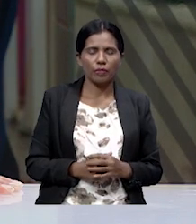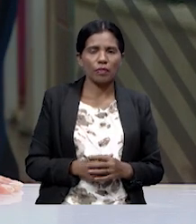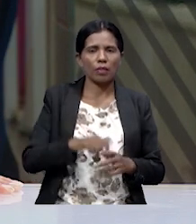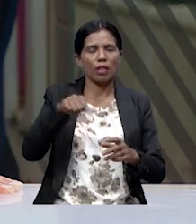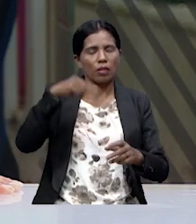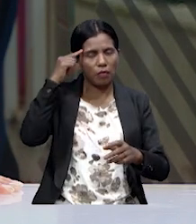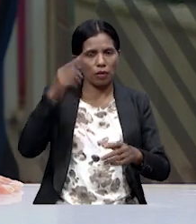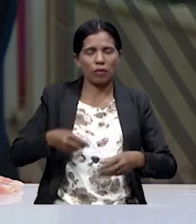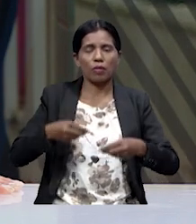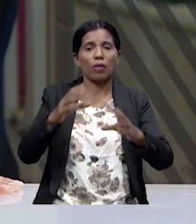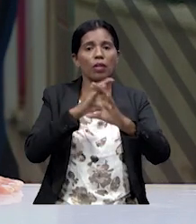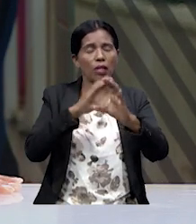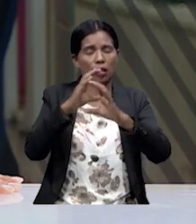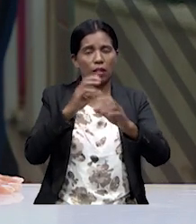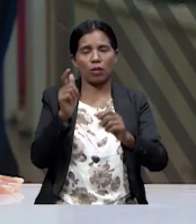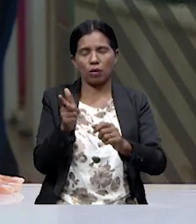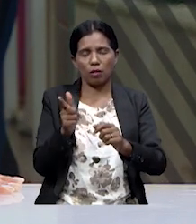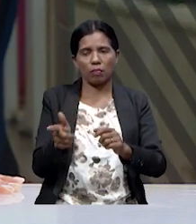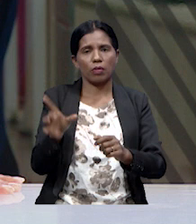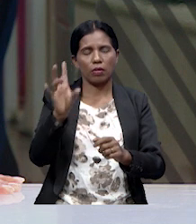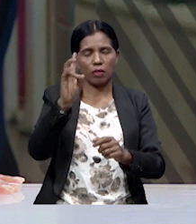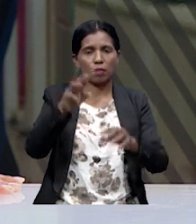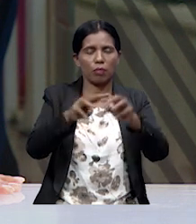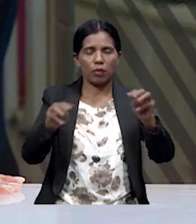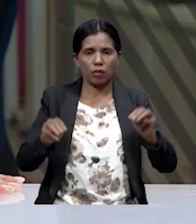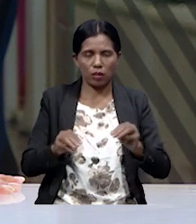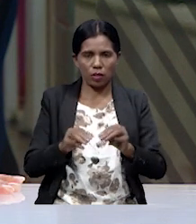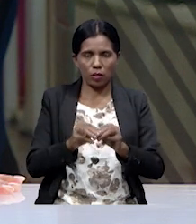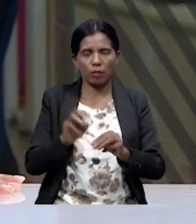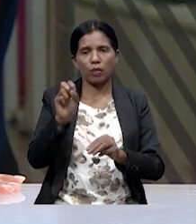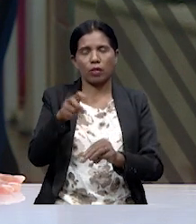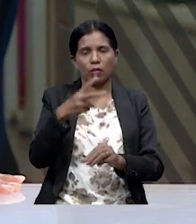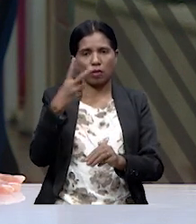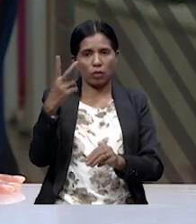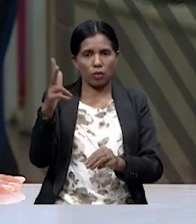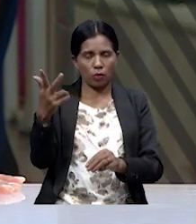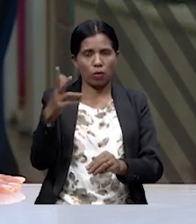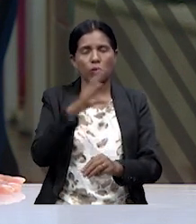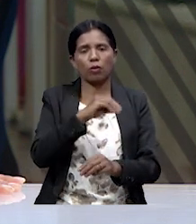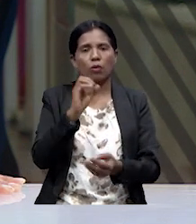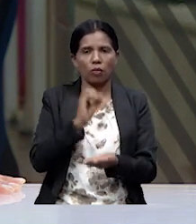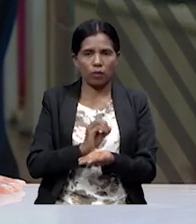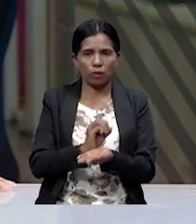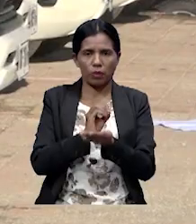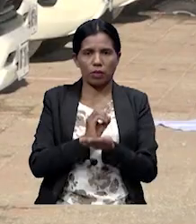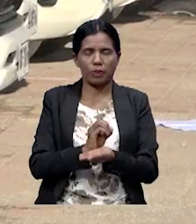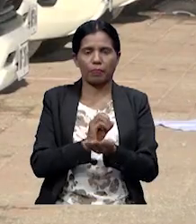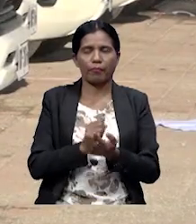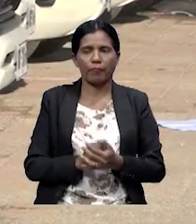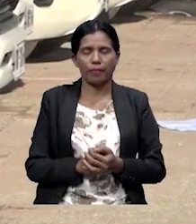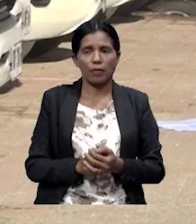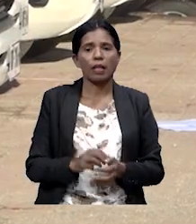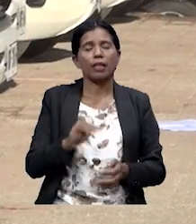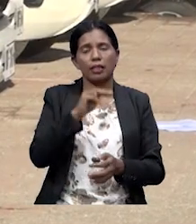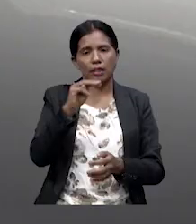Governo entregue careta ruano loresin walo pa PNTL e município sano loresin tolo no Raioa. E a sexta